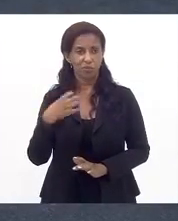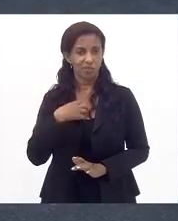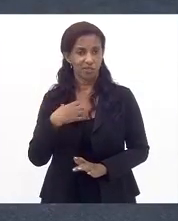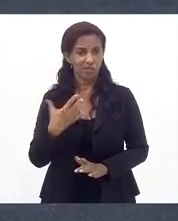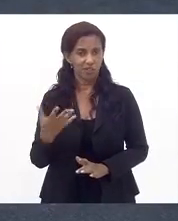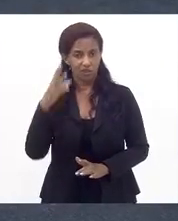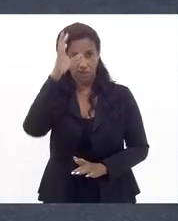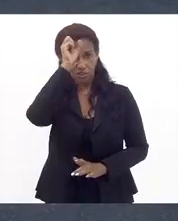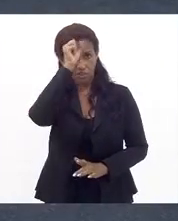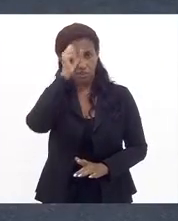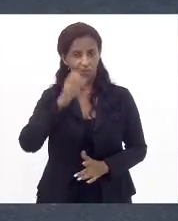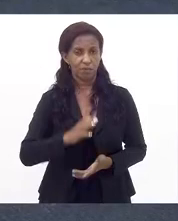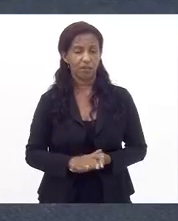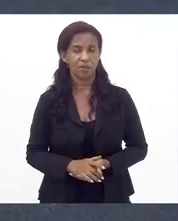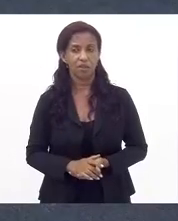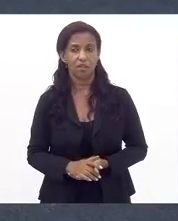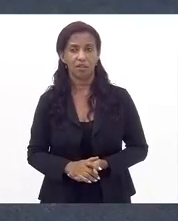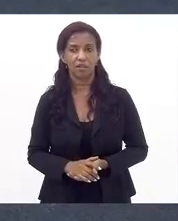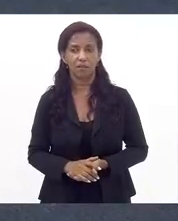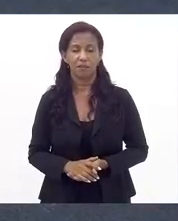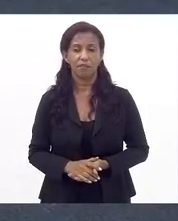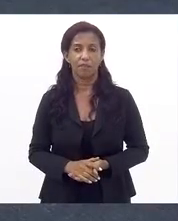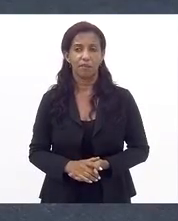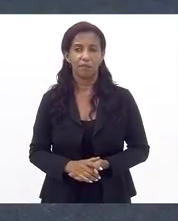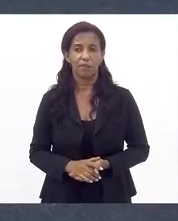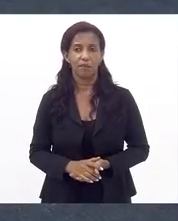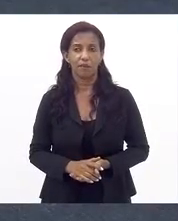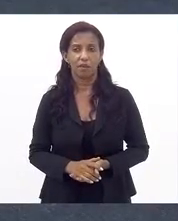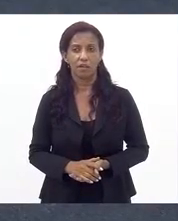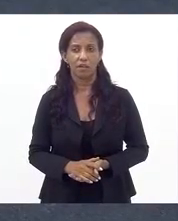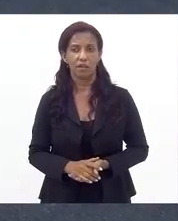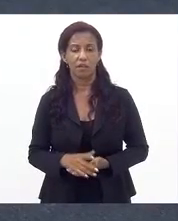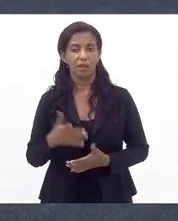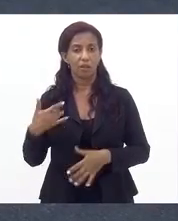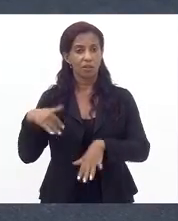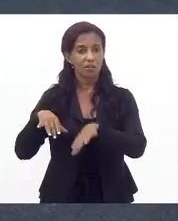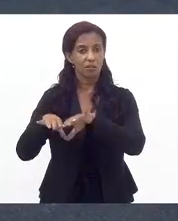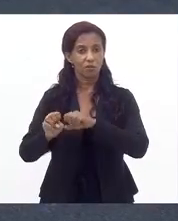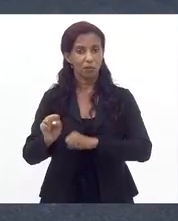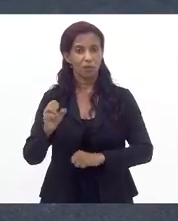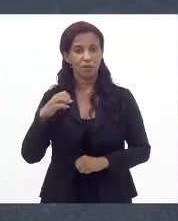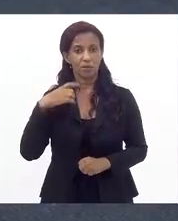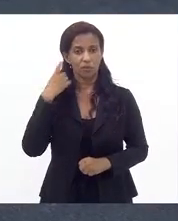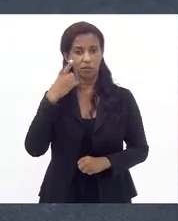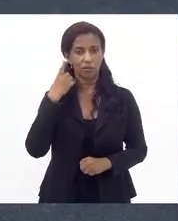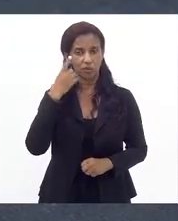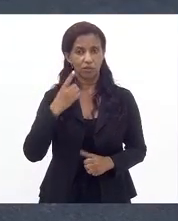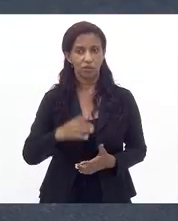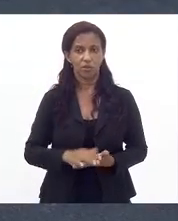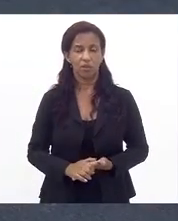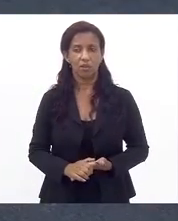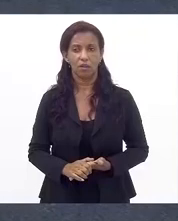aprende isso né nos Bancos basilares lá da nossa informações em Direito E aí no inciso